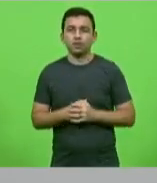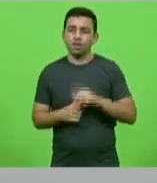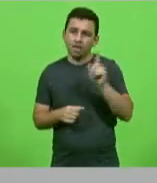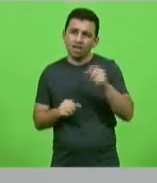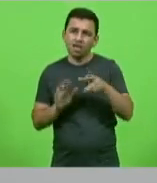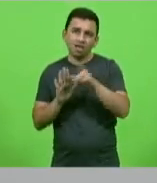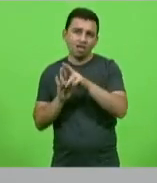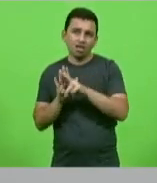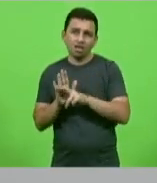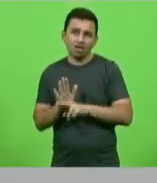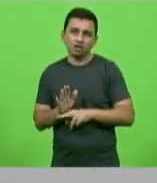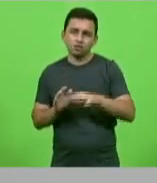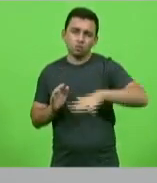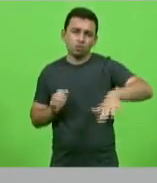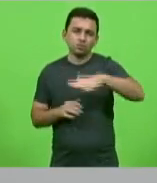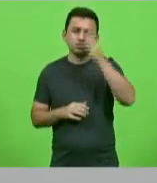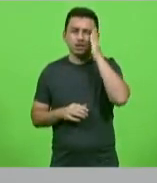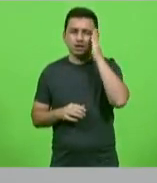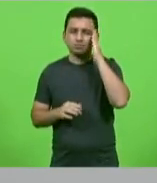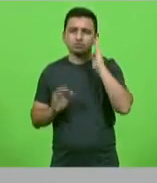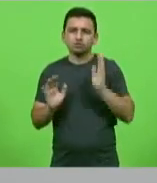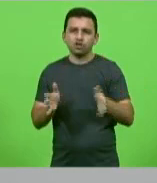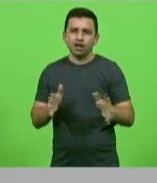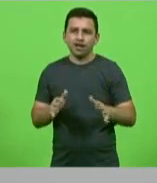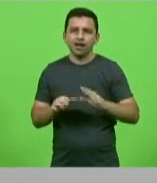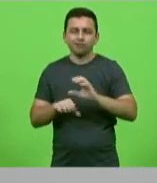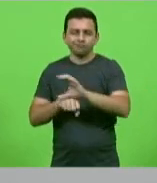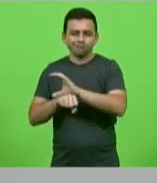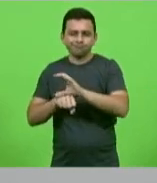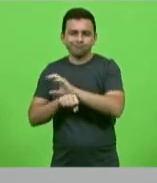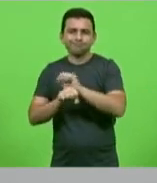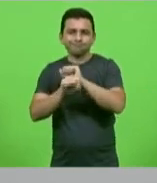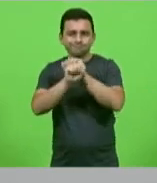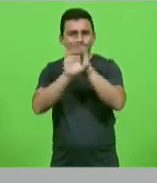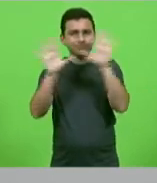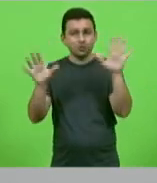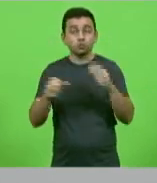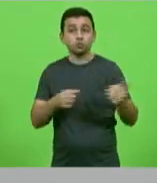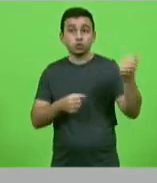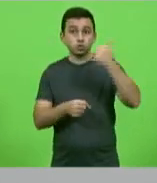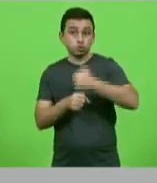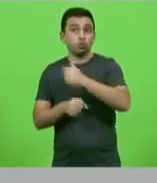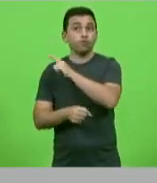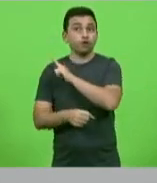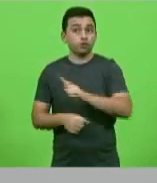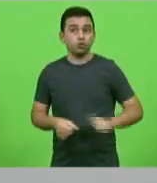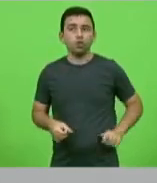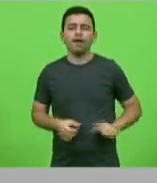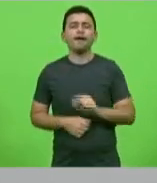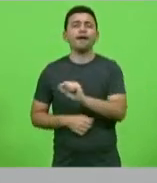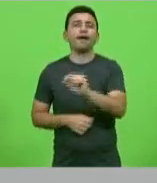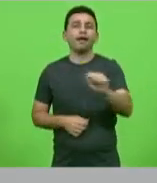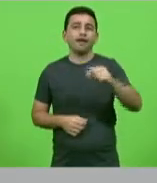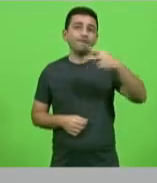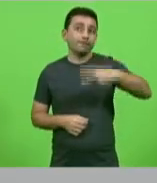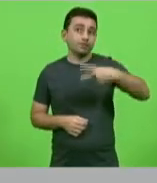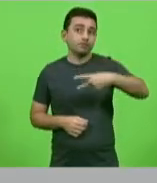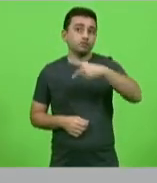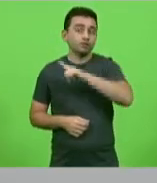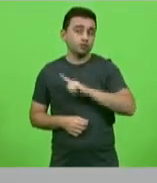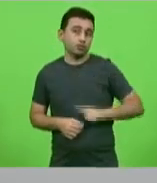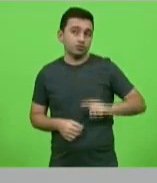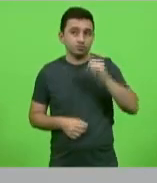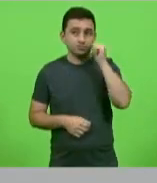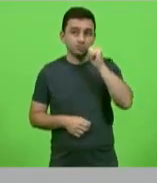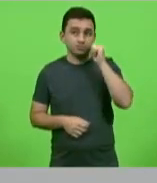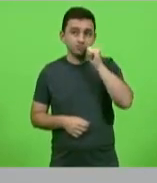regra do jogo, de todos sabidos. A Constituição é clara, quem substitui o governador é a vice-governadora, uma vez que ela não está no